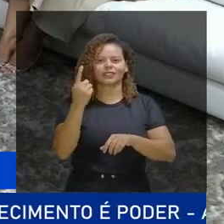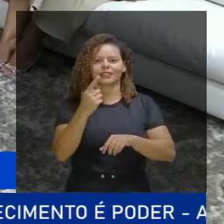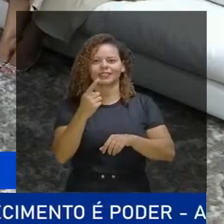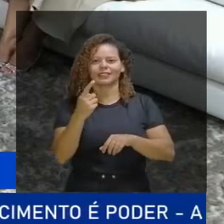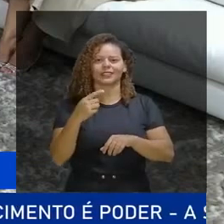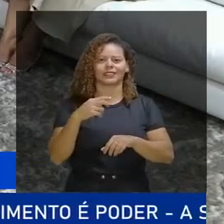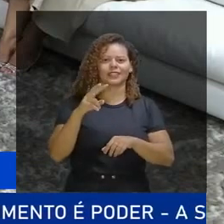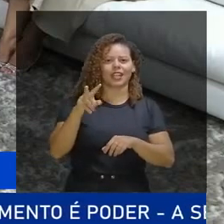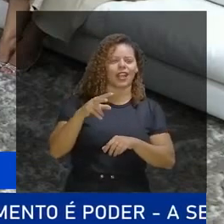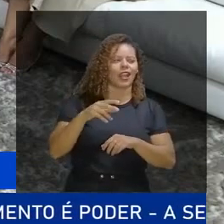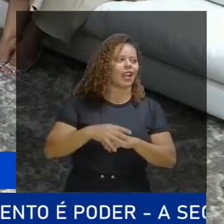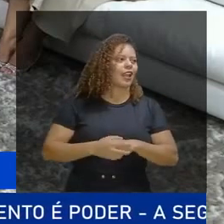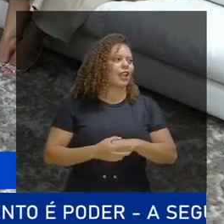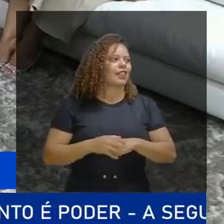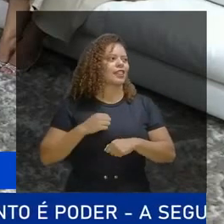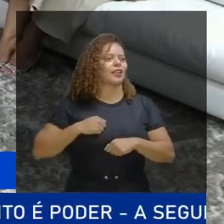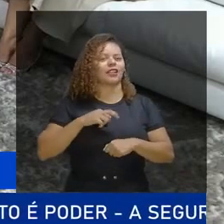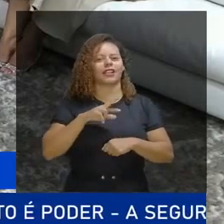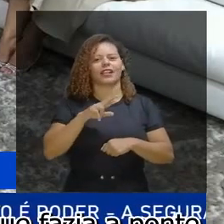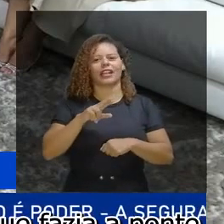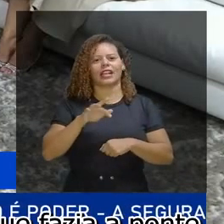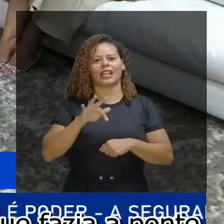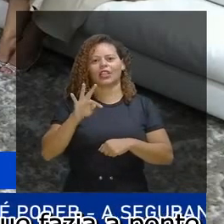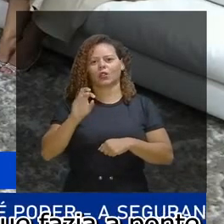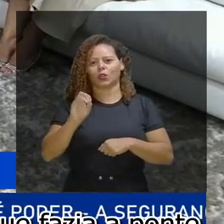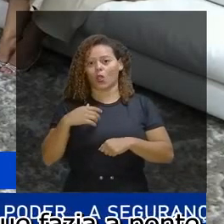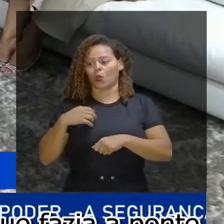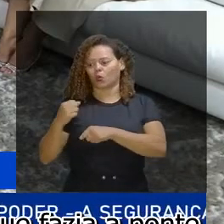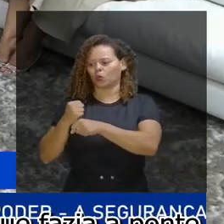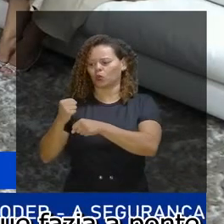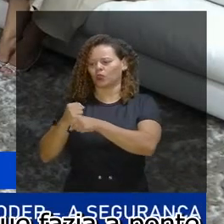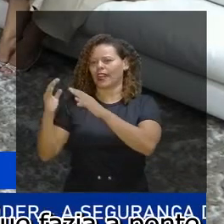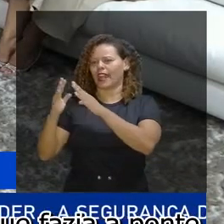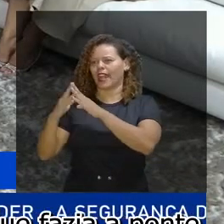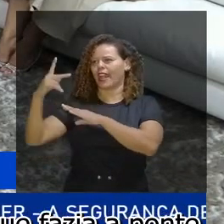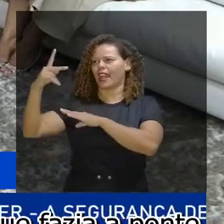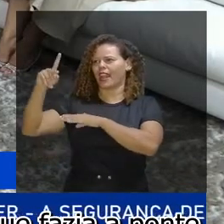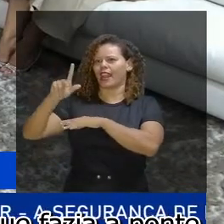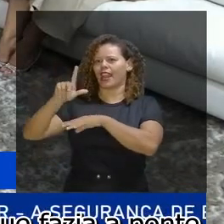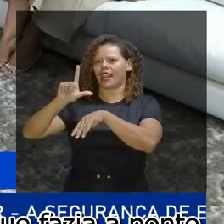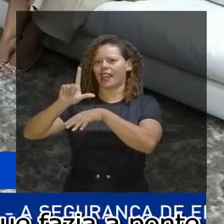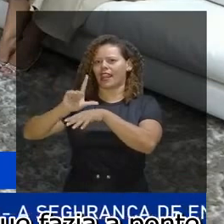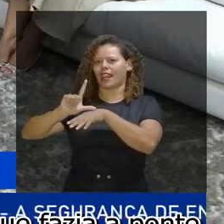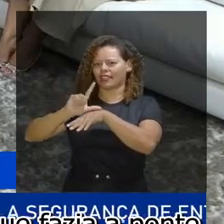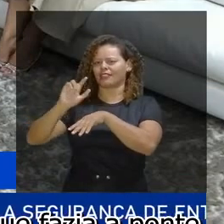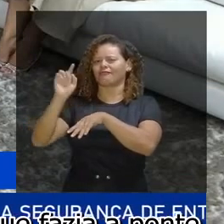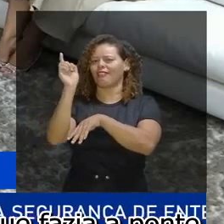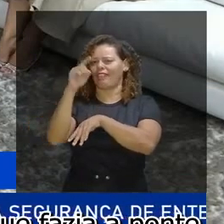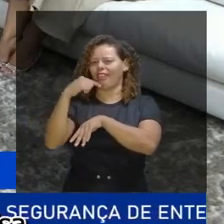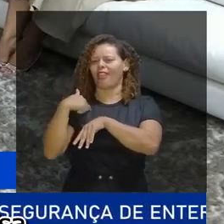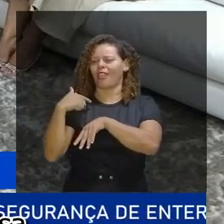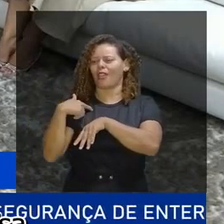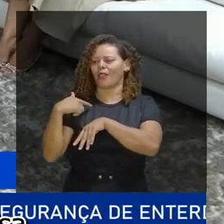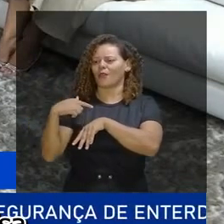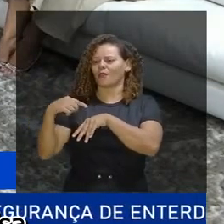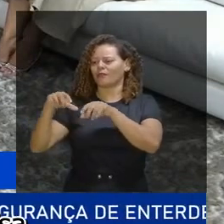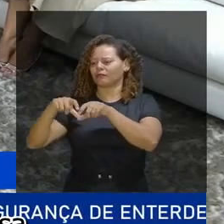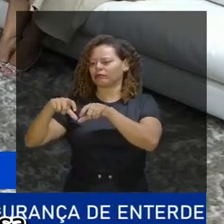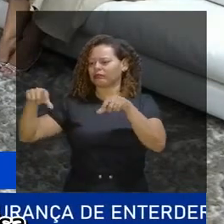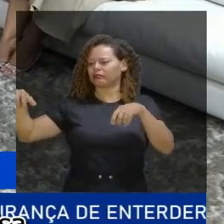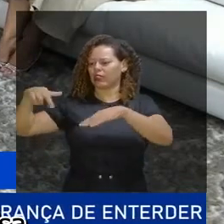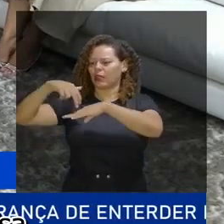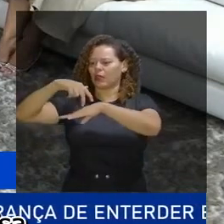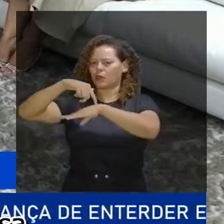a saudade do Rato, que era o pai dele, quando eu construí minha casa aqui no Laguinho. O desembargador João Lages, presidente do TRE Amapá. Né, ele tem a pele clara,